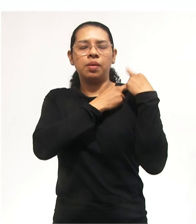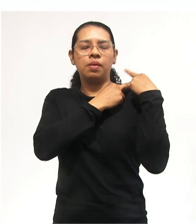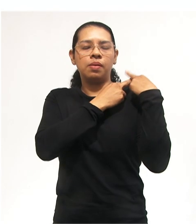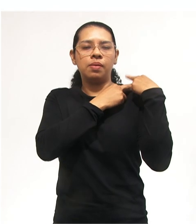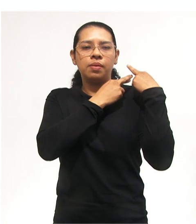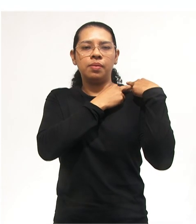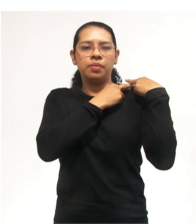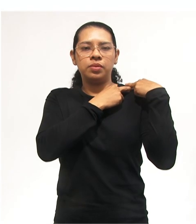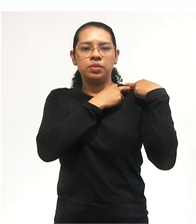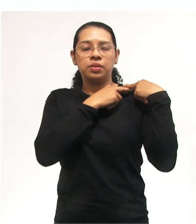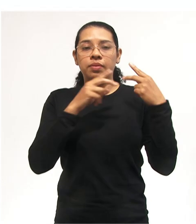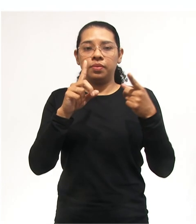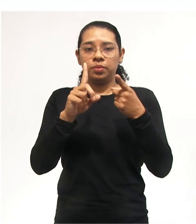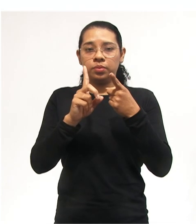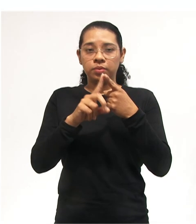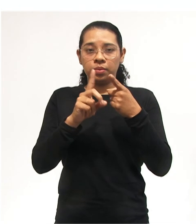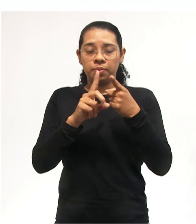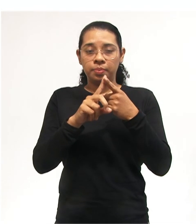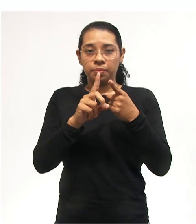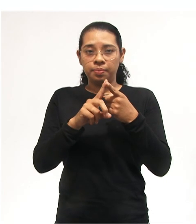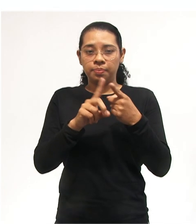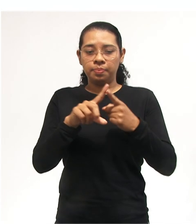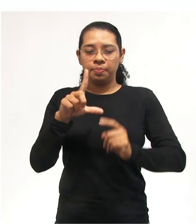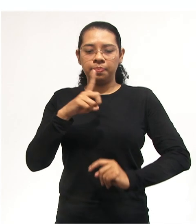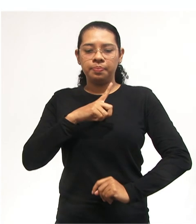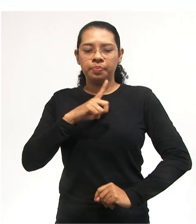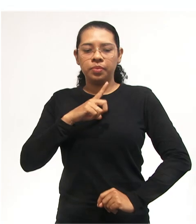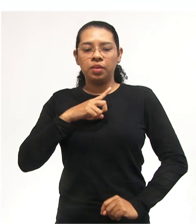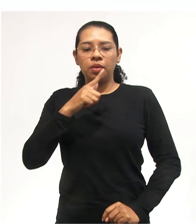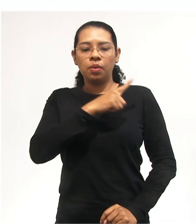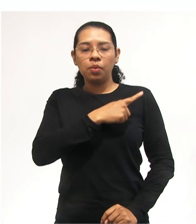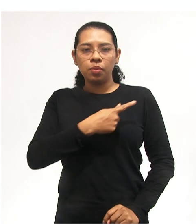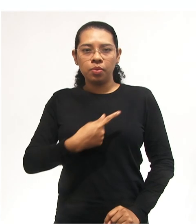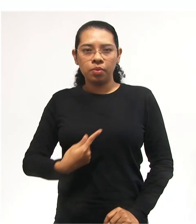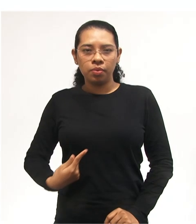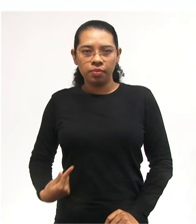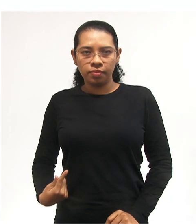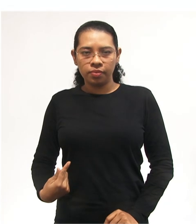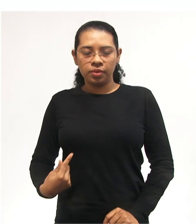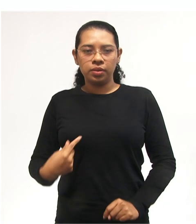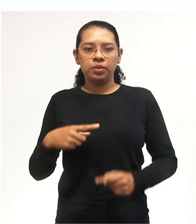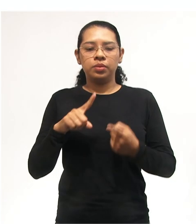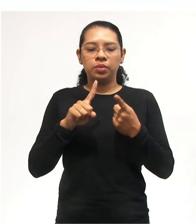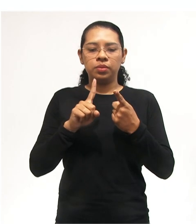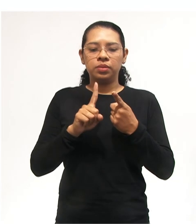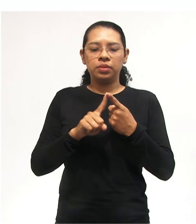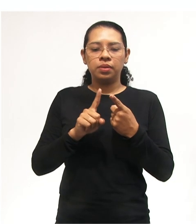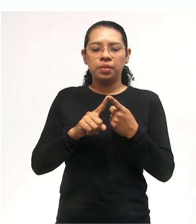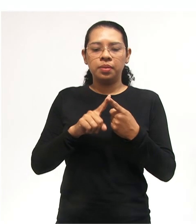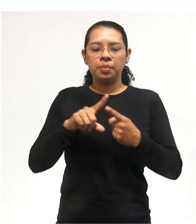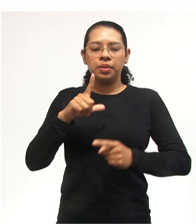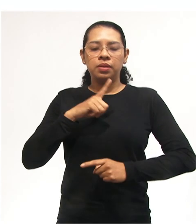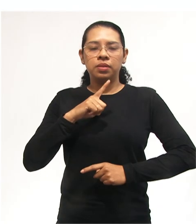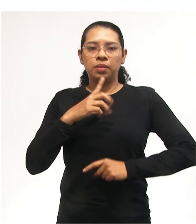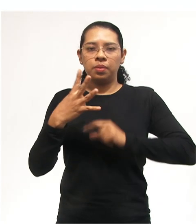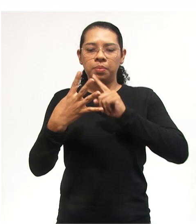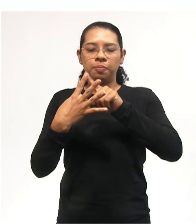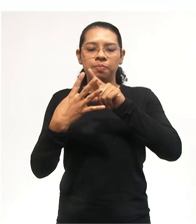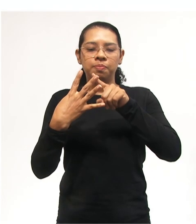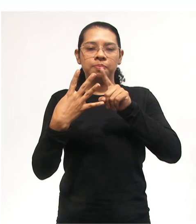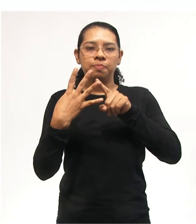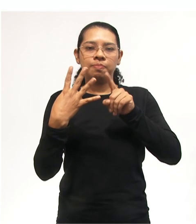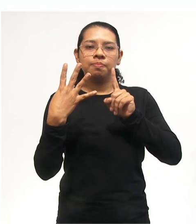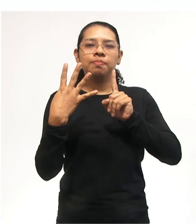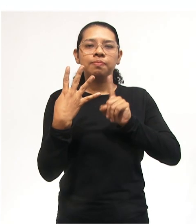né, o ator governamental, olha só, governo sendo sinalizado em 4 ocasiões. O primeiro deles